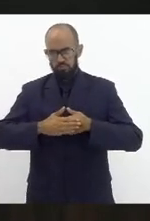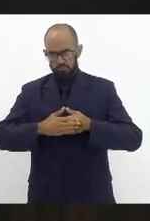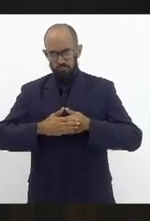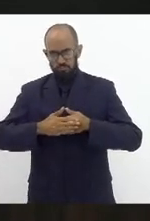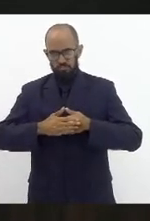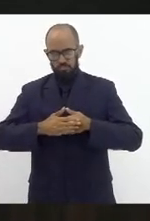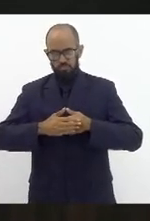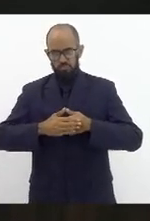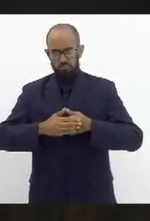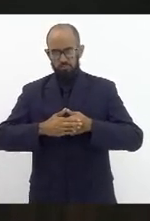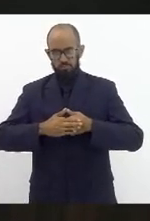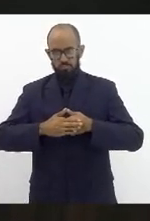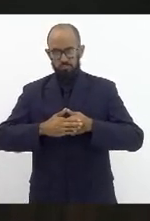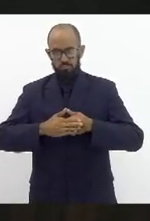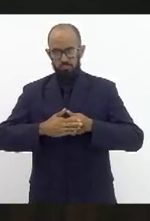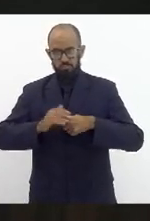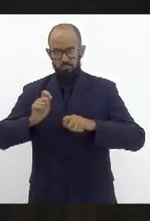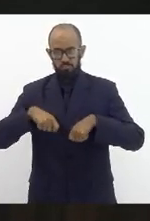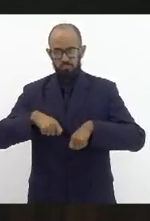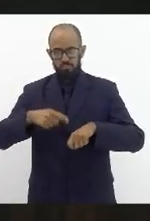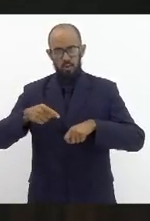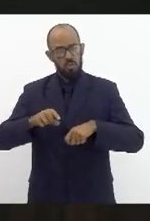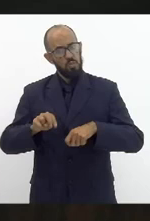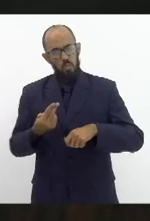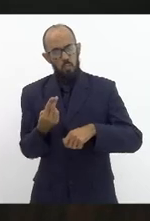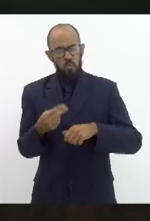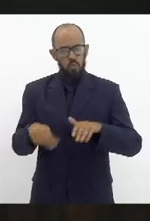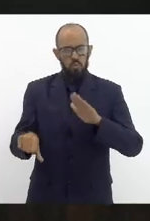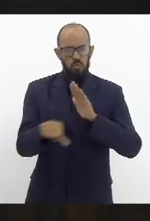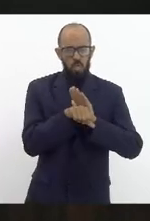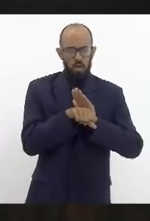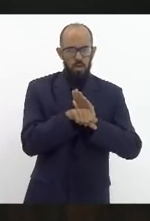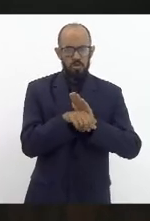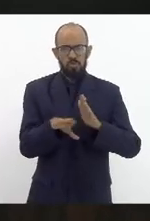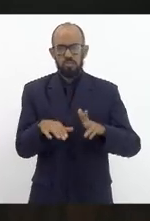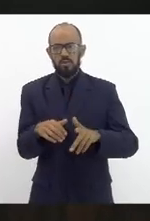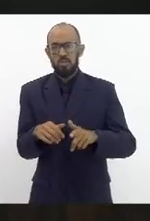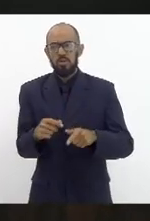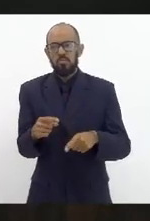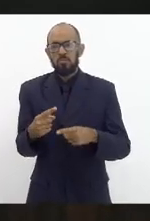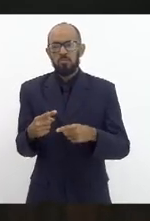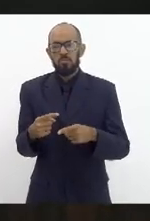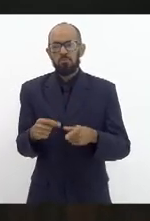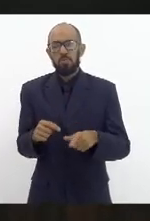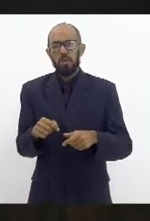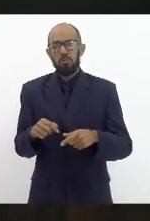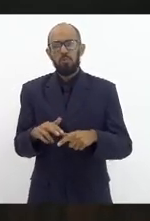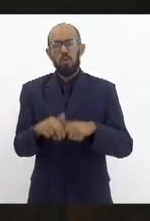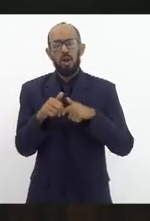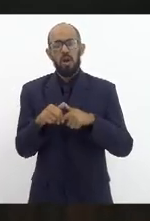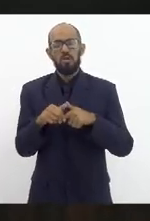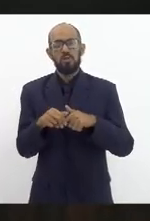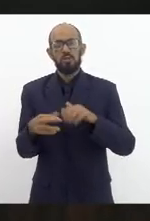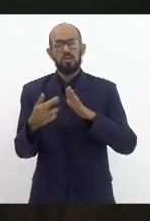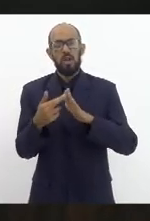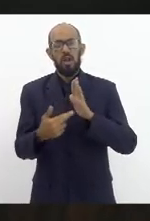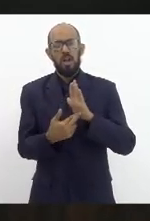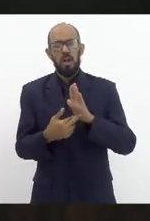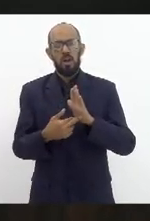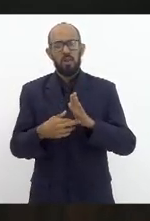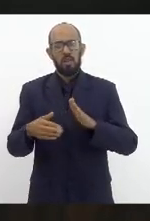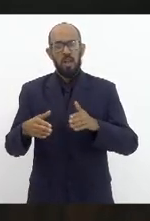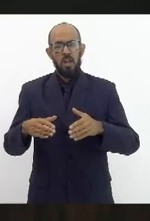pode reverter atos inconvenientes ou ilegais, até pelo princípio da eficiência, da razoabilidade,